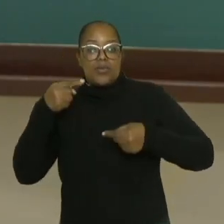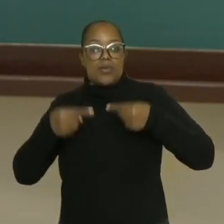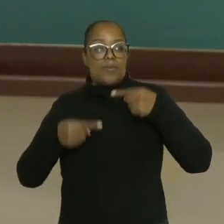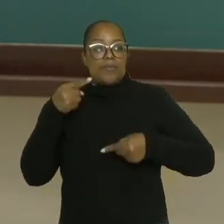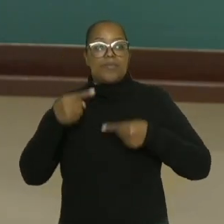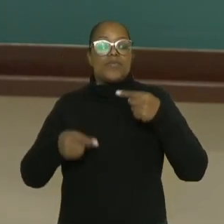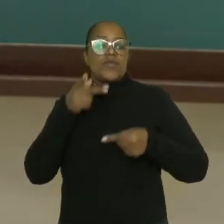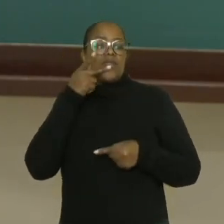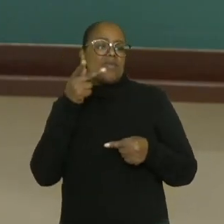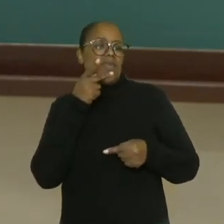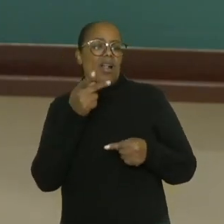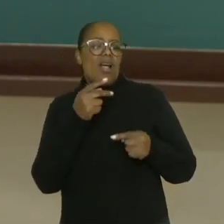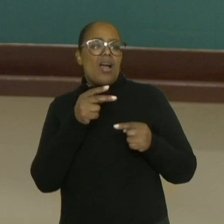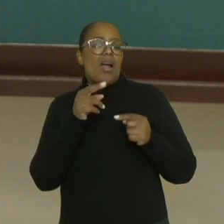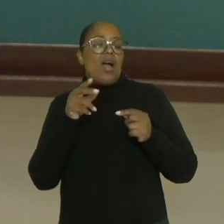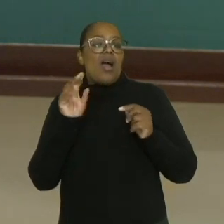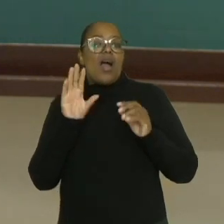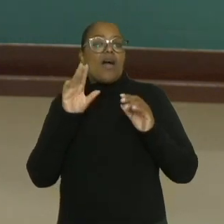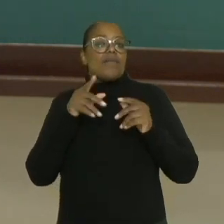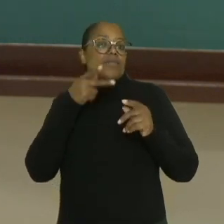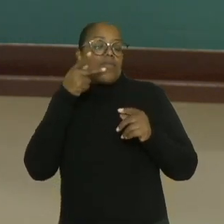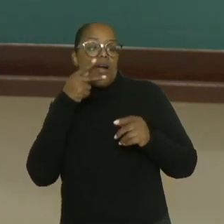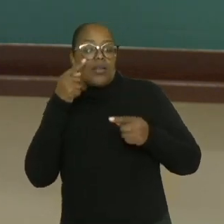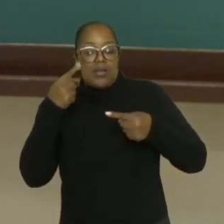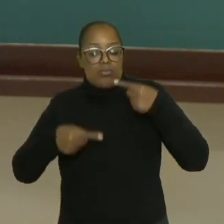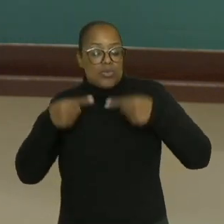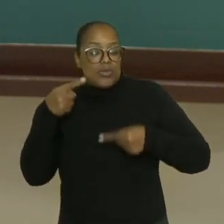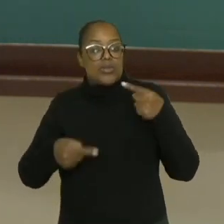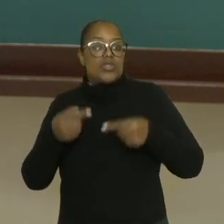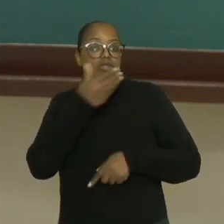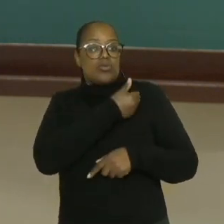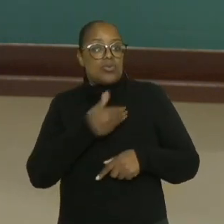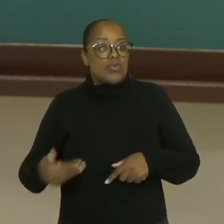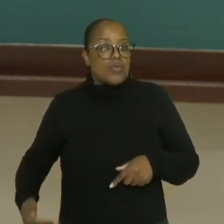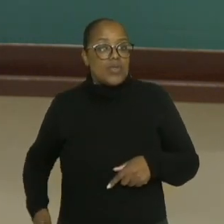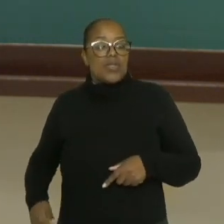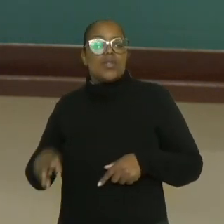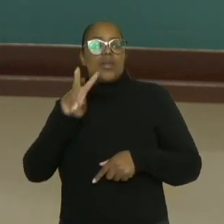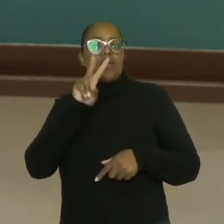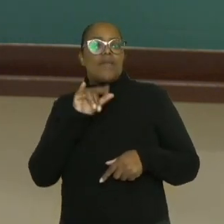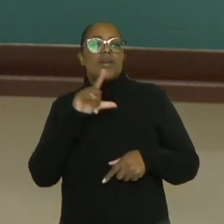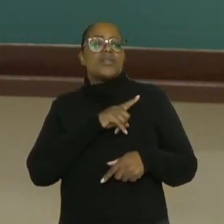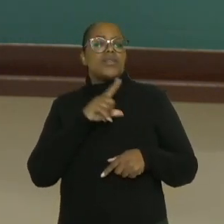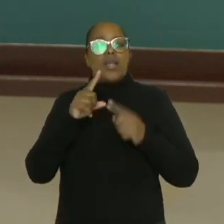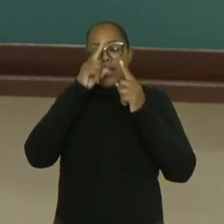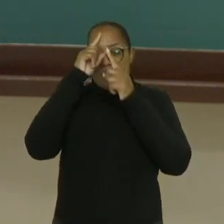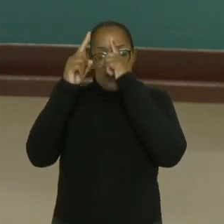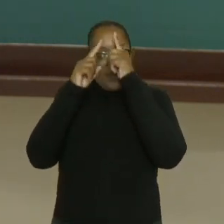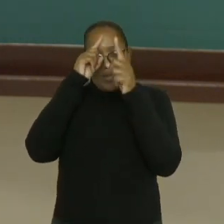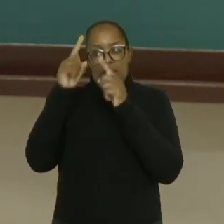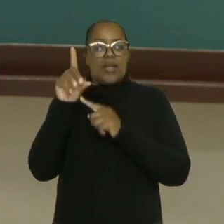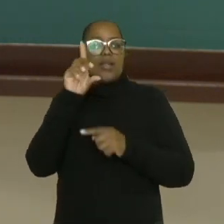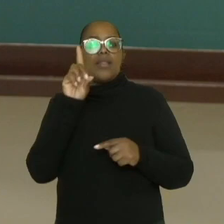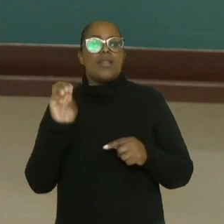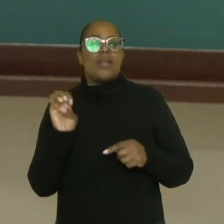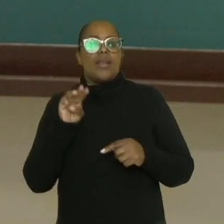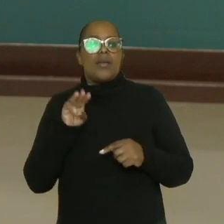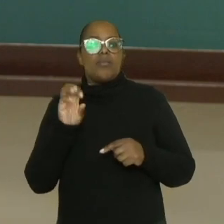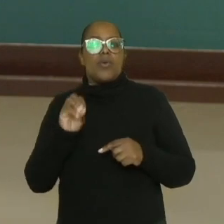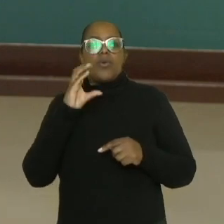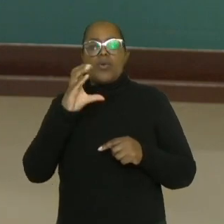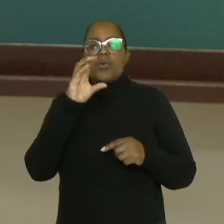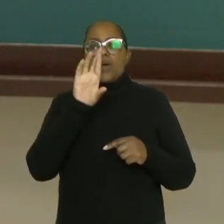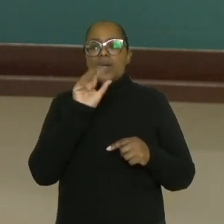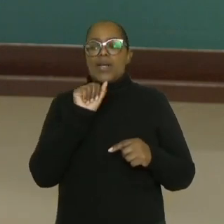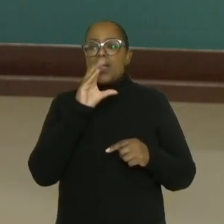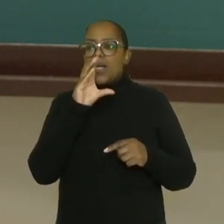dizem respeito à participação na política e no Estado. Então, vai surgir a ideia de democracia mesmo, a gente pode eleger, a gente